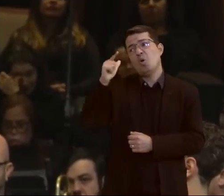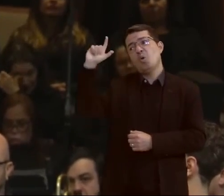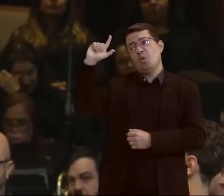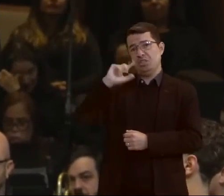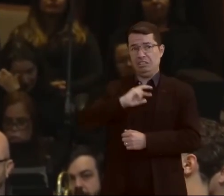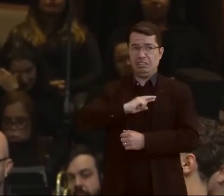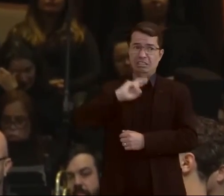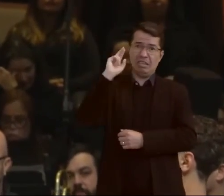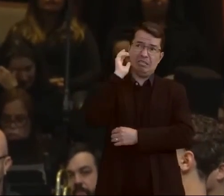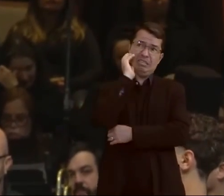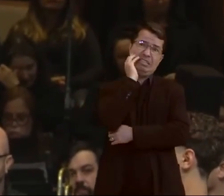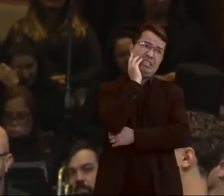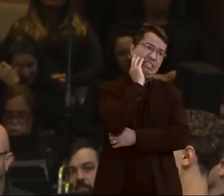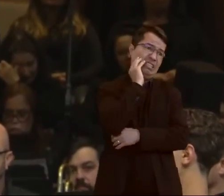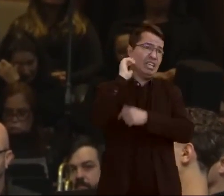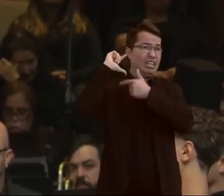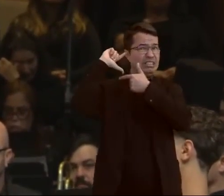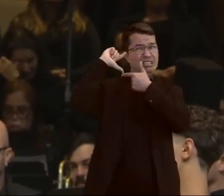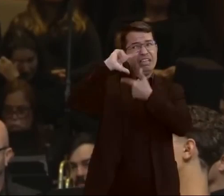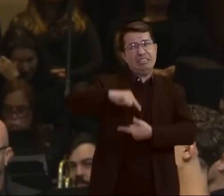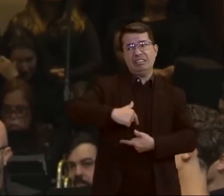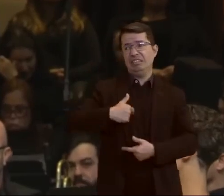que Jesus ensinou.